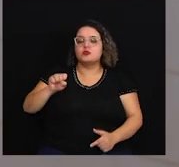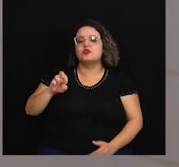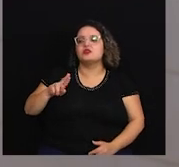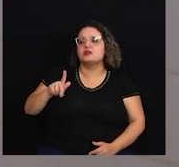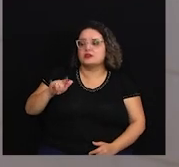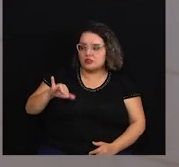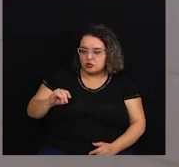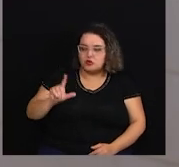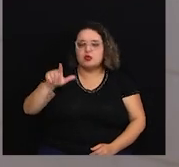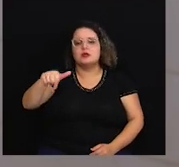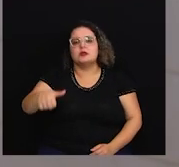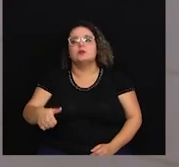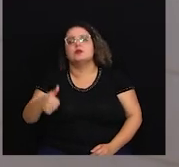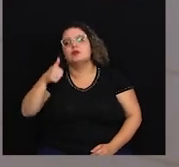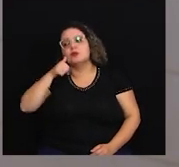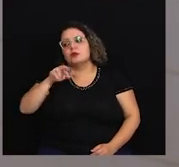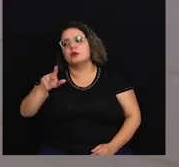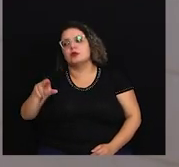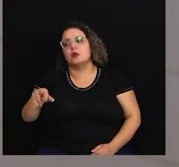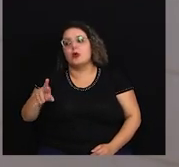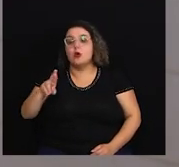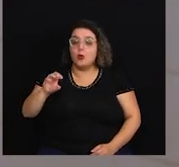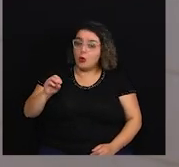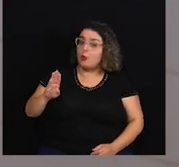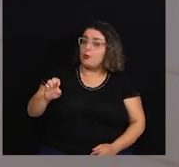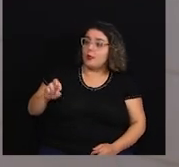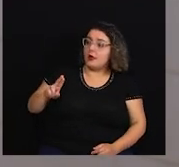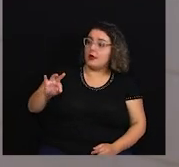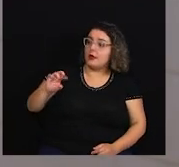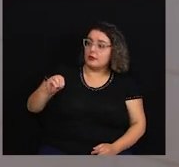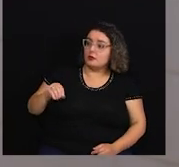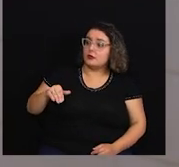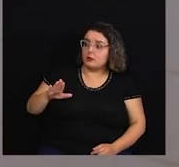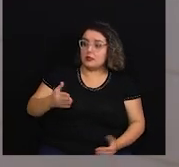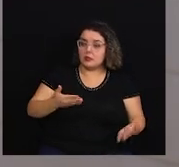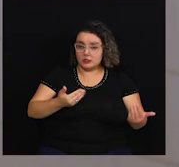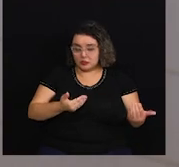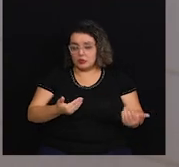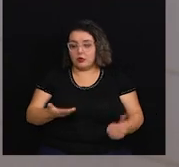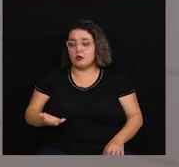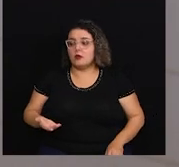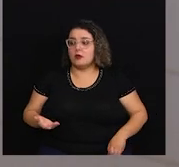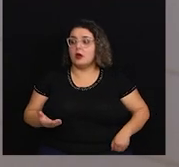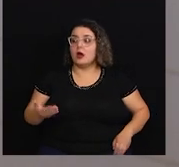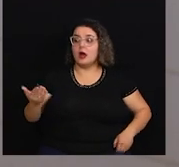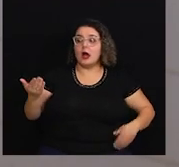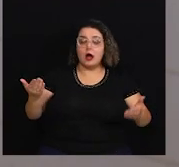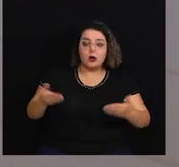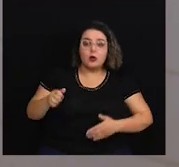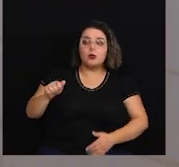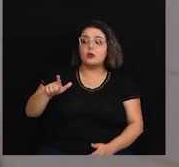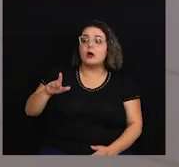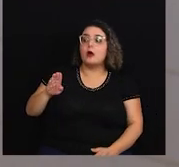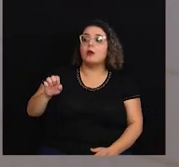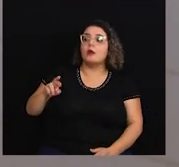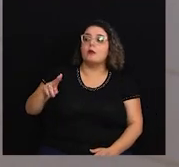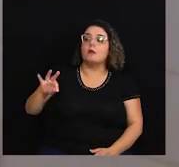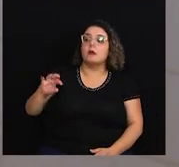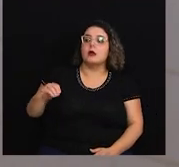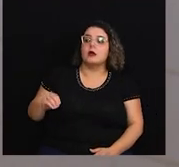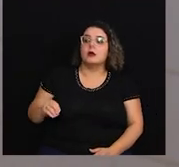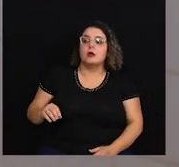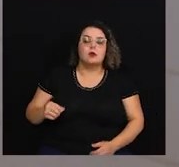andei com o irmão dele Manu e Roberta mais novo e hoje eu tô com Alberto e com Thiago Isa eu passo o dragão na casa da prima